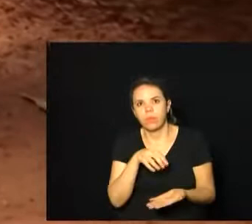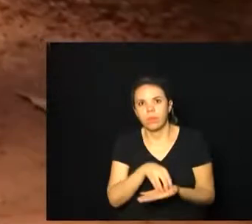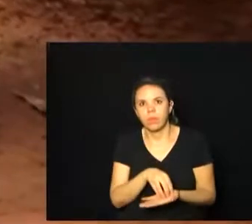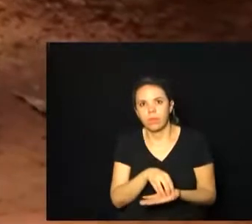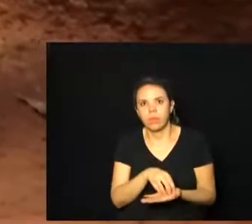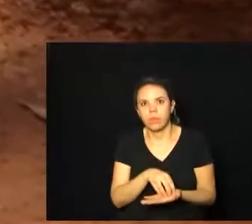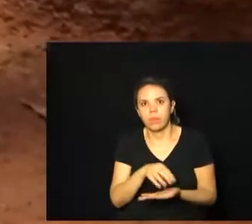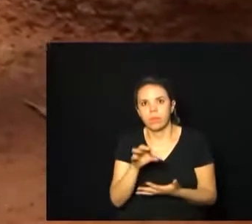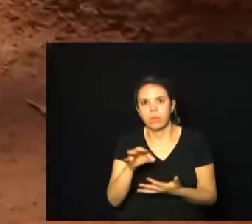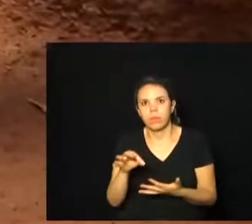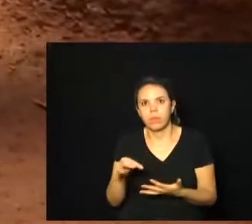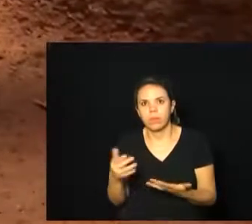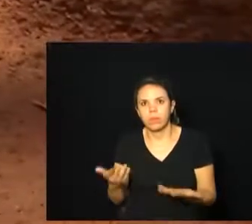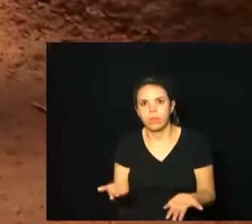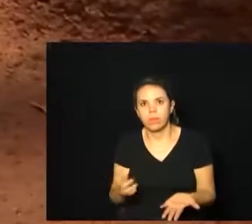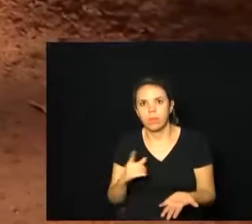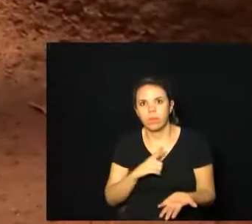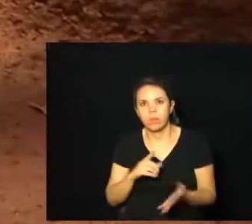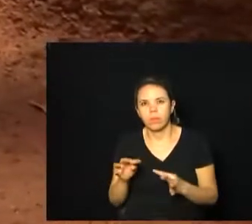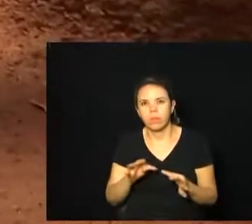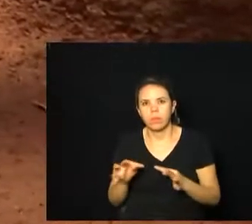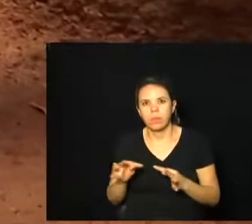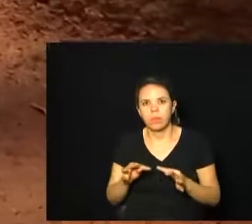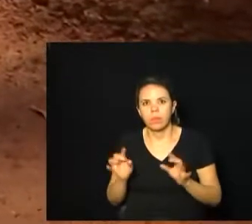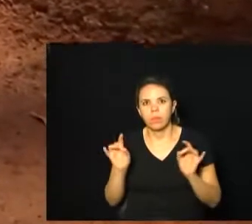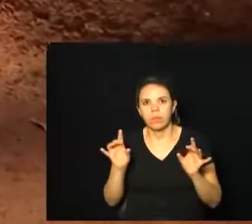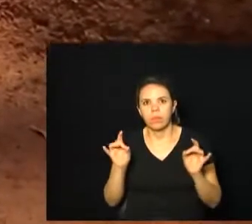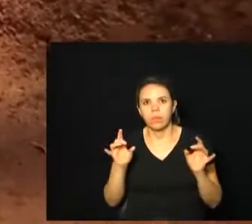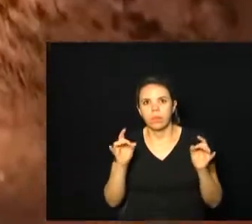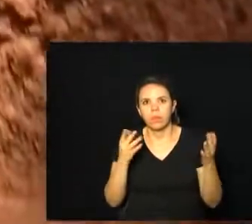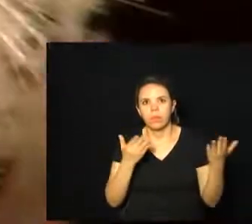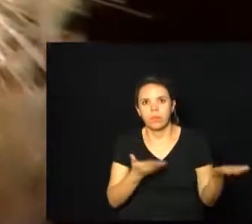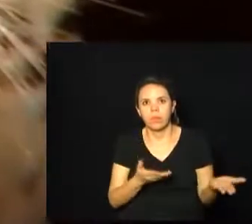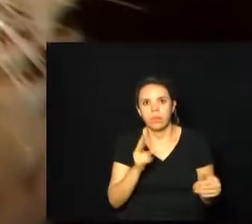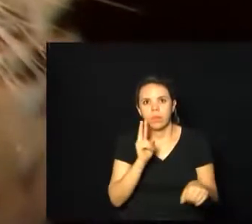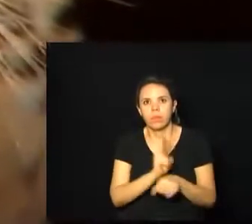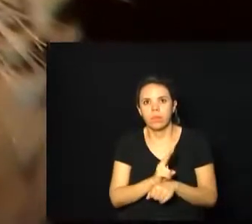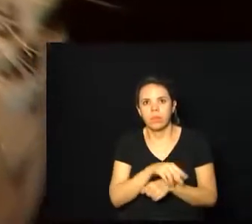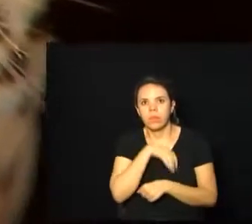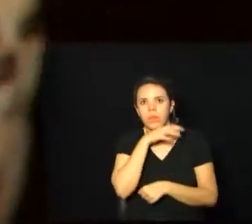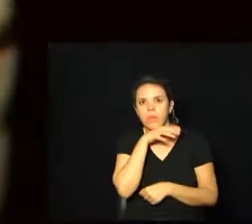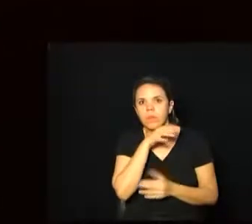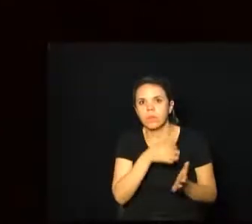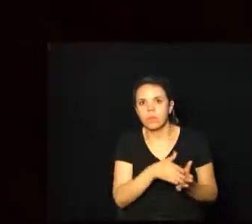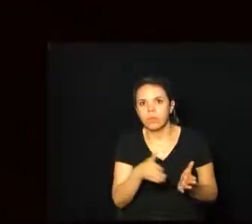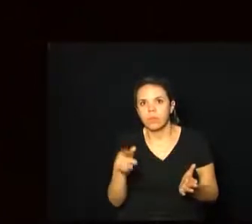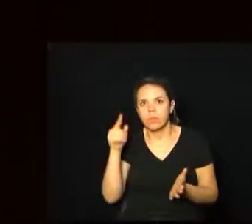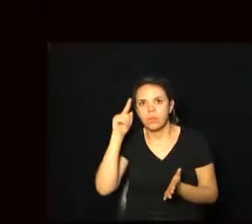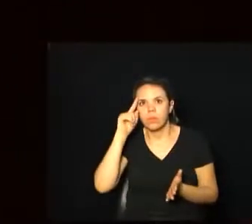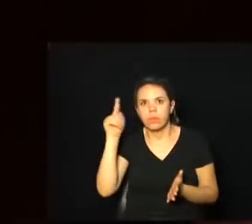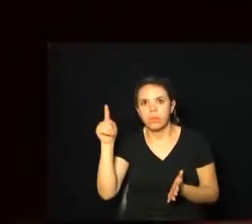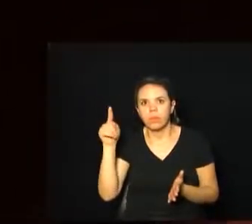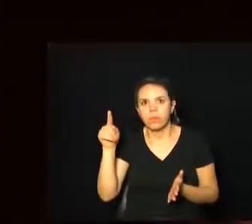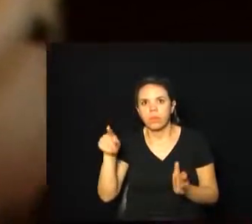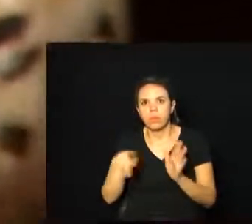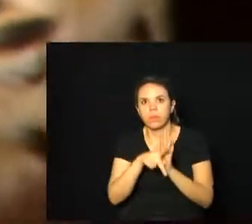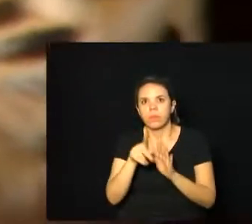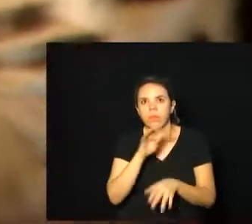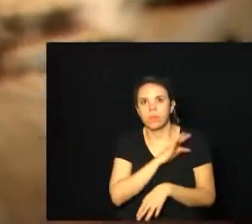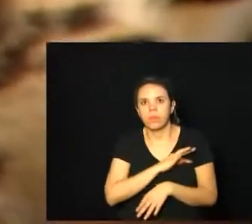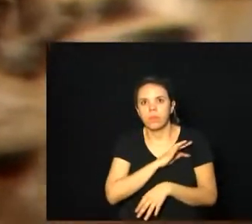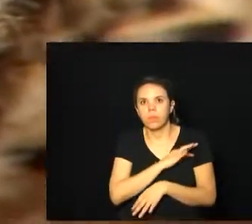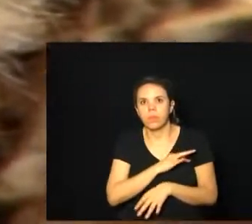cada conjunto de recintos tem um tratador especial, né, que cuida desse animal no dia a dia, e os próprios